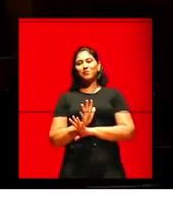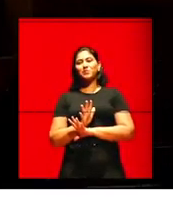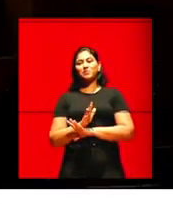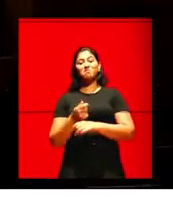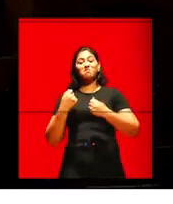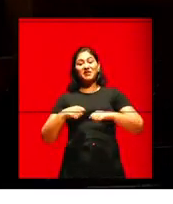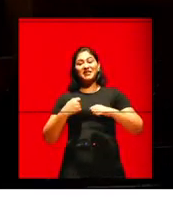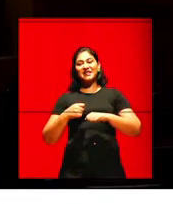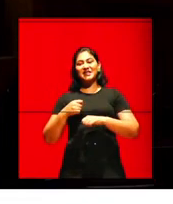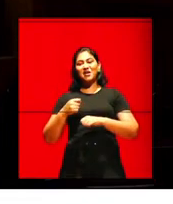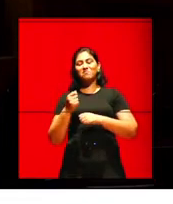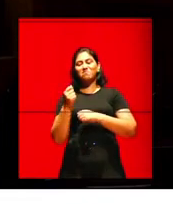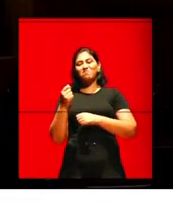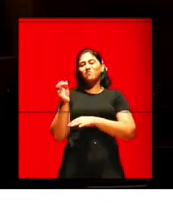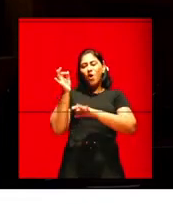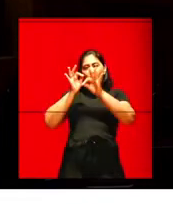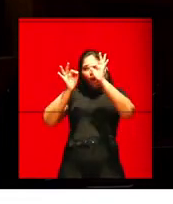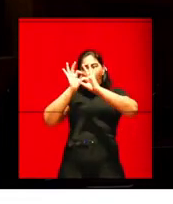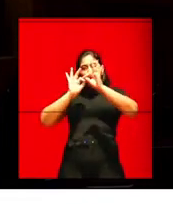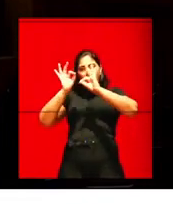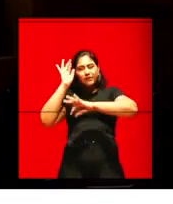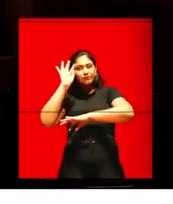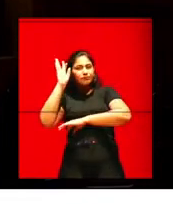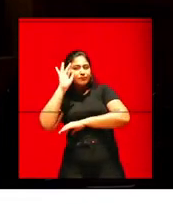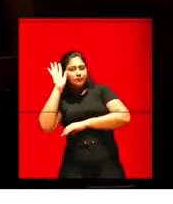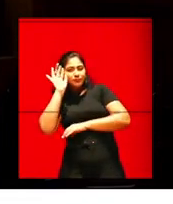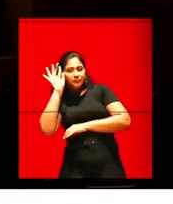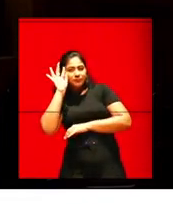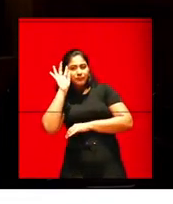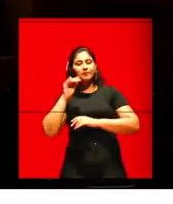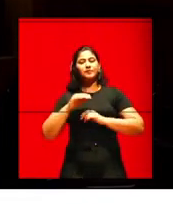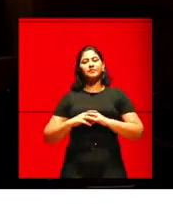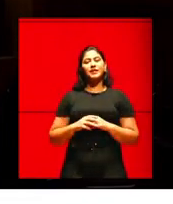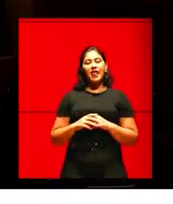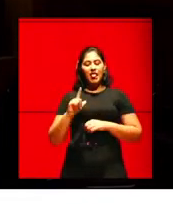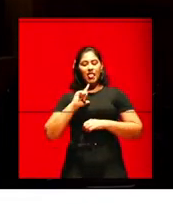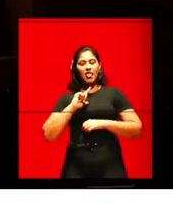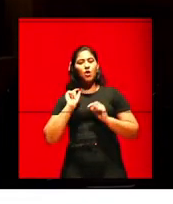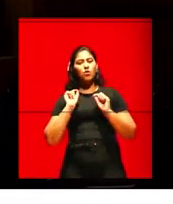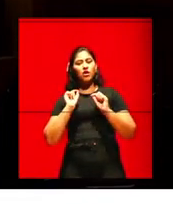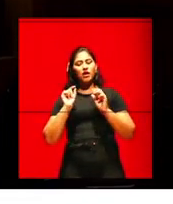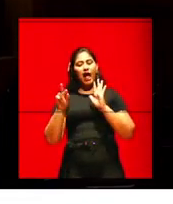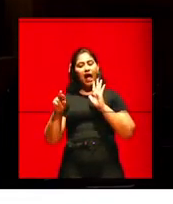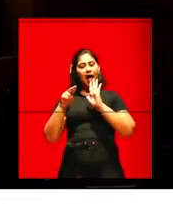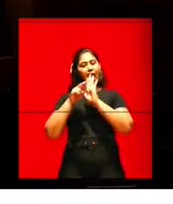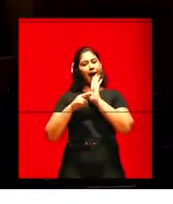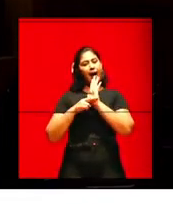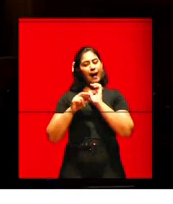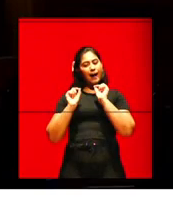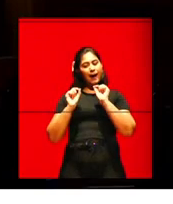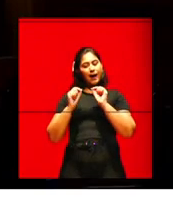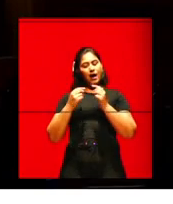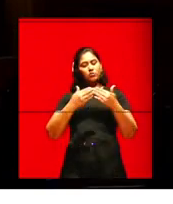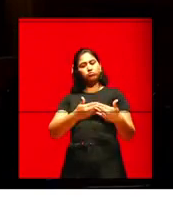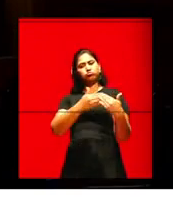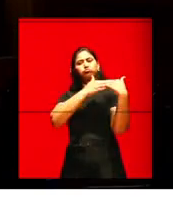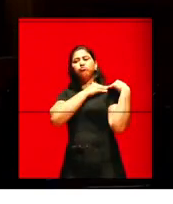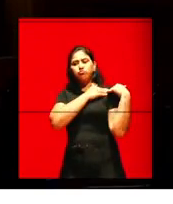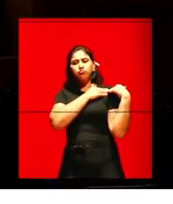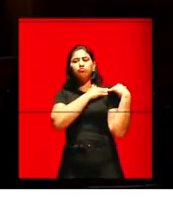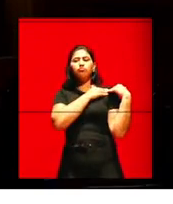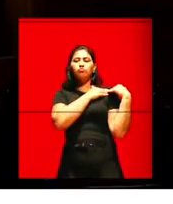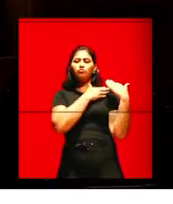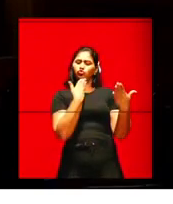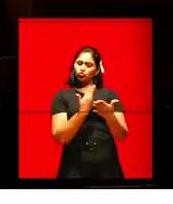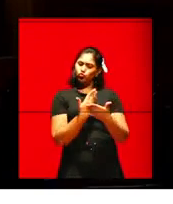se organizar e ter com vocês aquele princípio, né? O princípio do compromisso e da responsabilidade